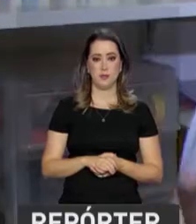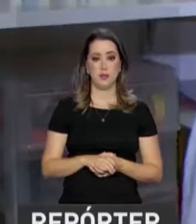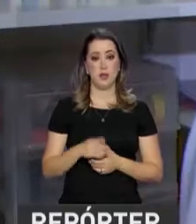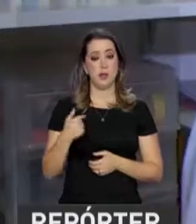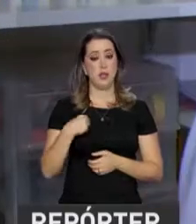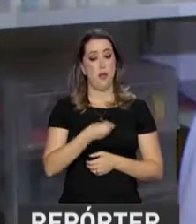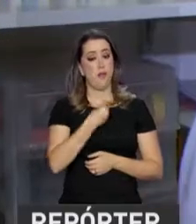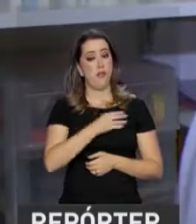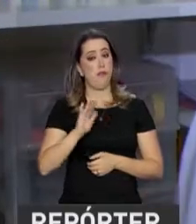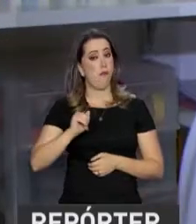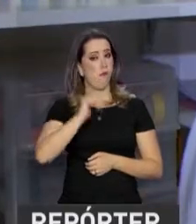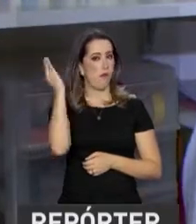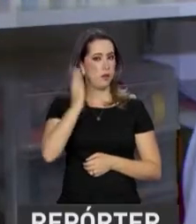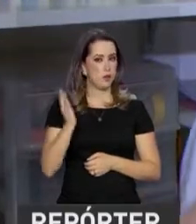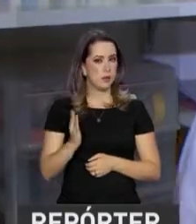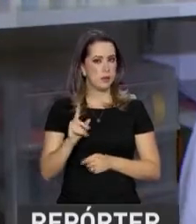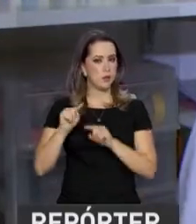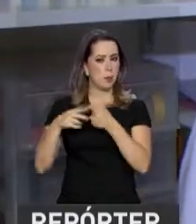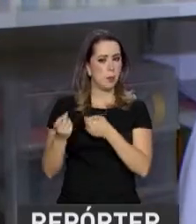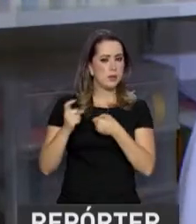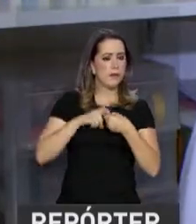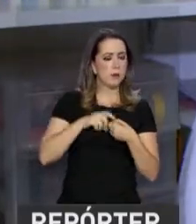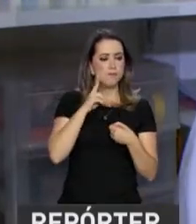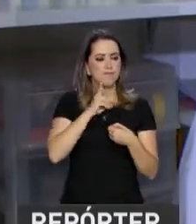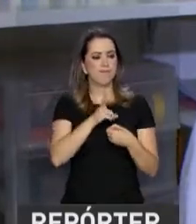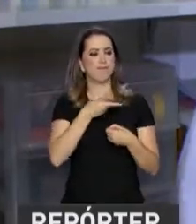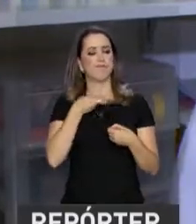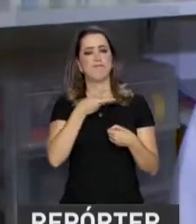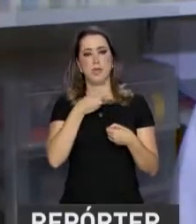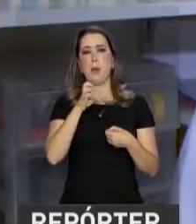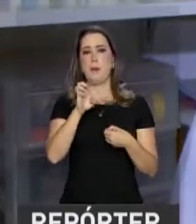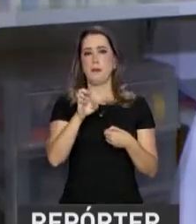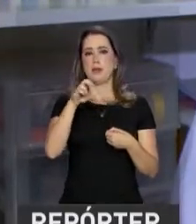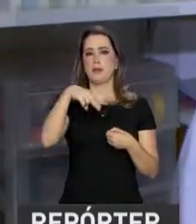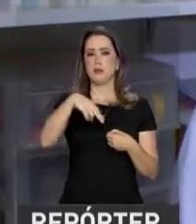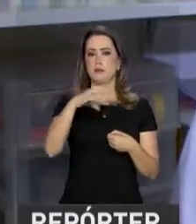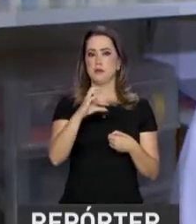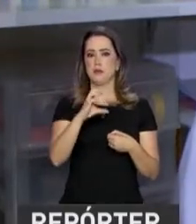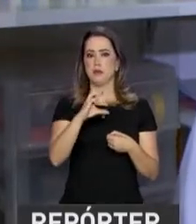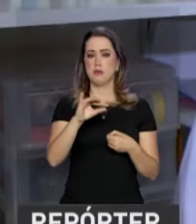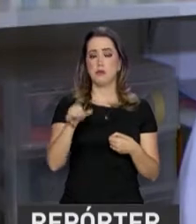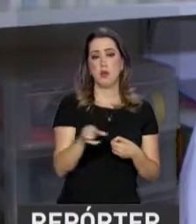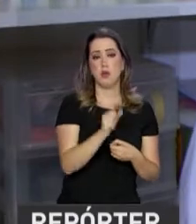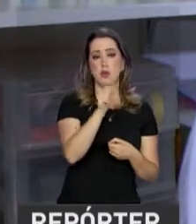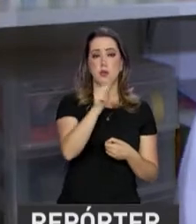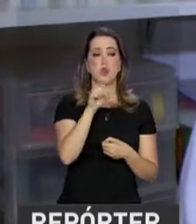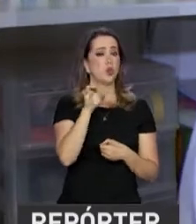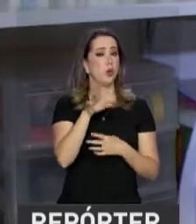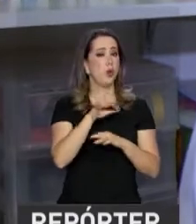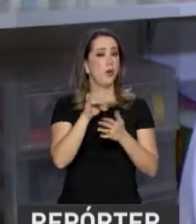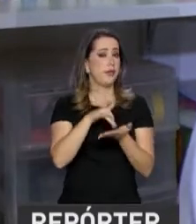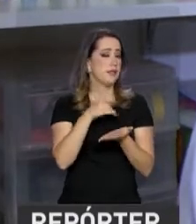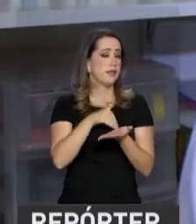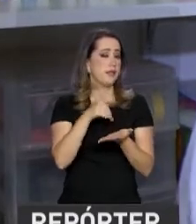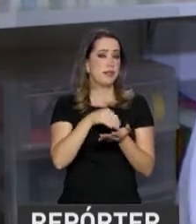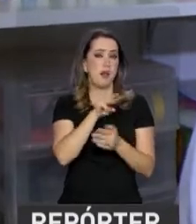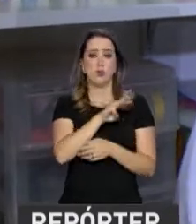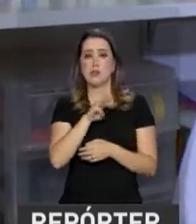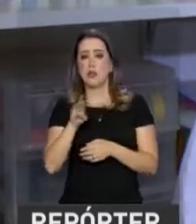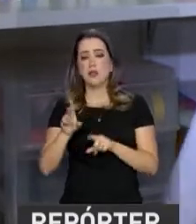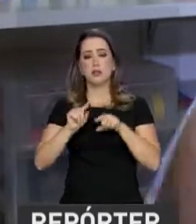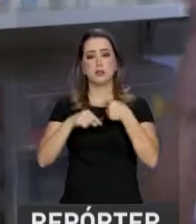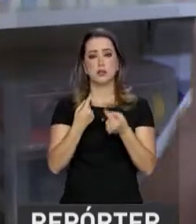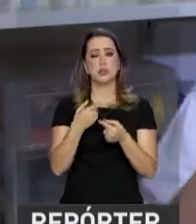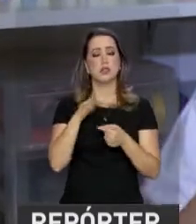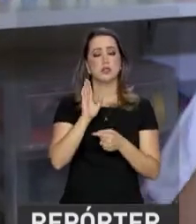porque morei fora eu percebi que seja uma alternativa muito simples você tinha que fazer a inscrição no site e ele já